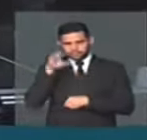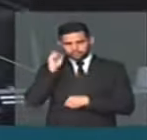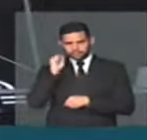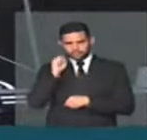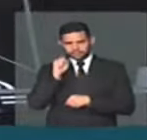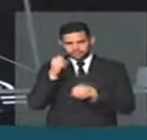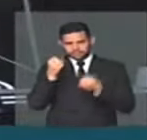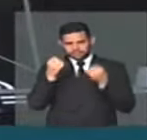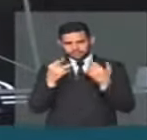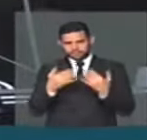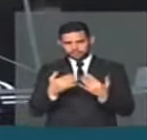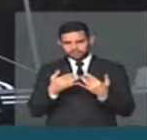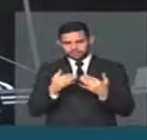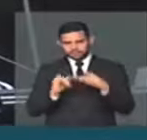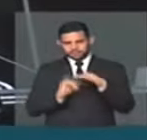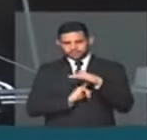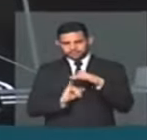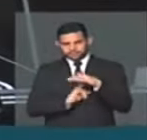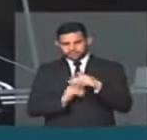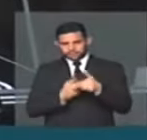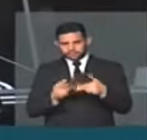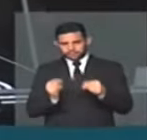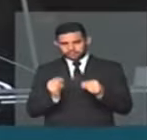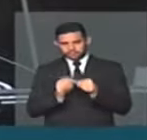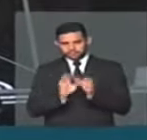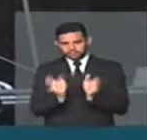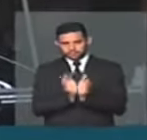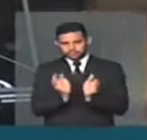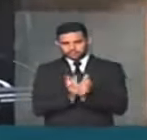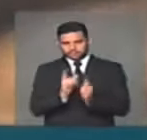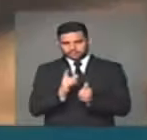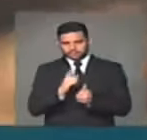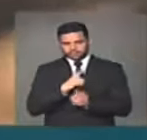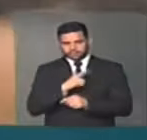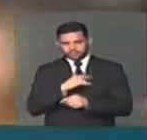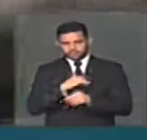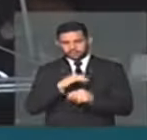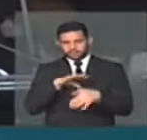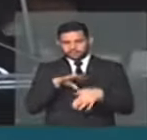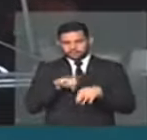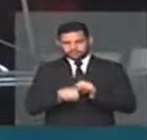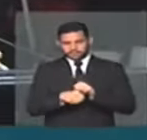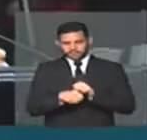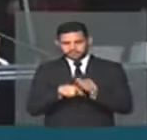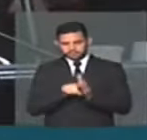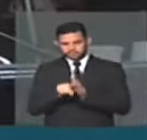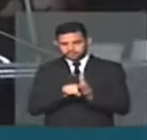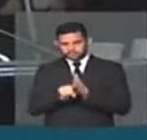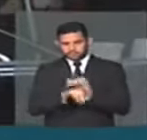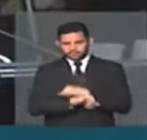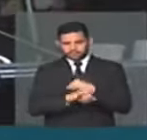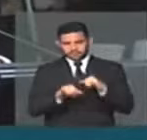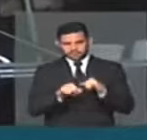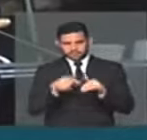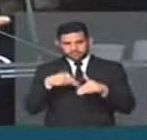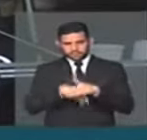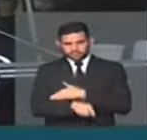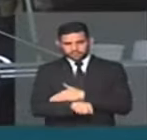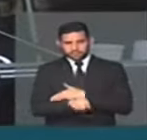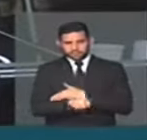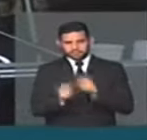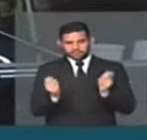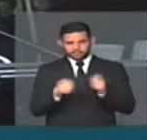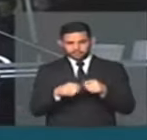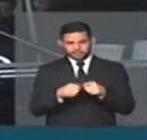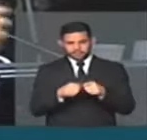ouvir especificamente as instituições, os movimentos que têm informações apuradas, informações